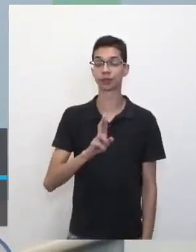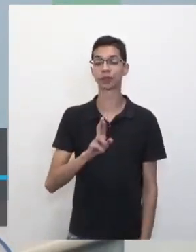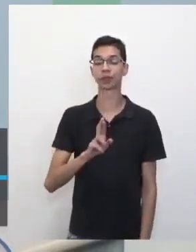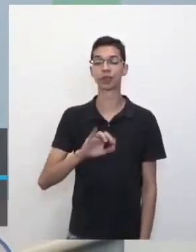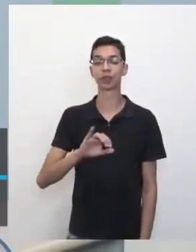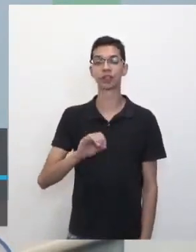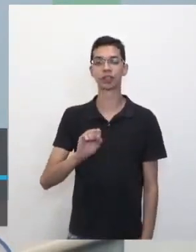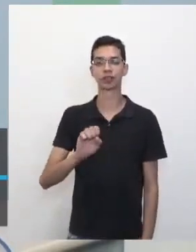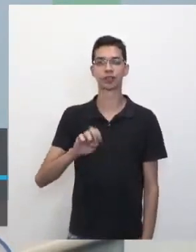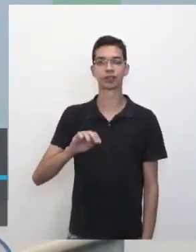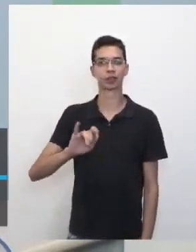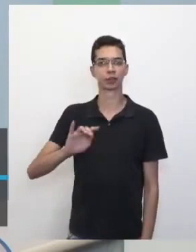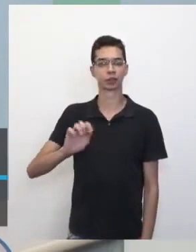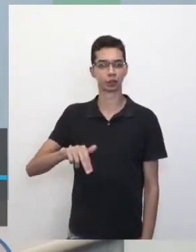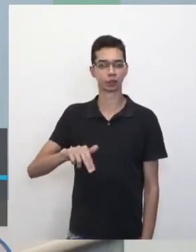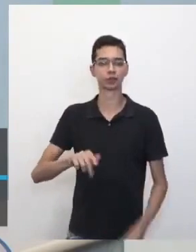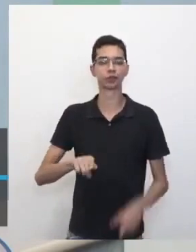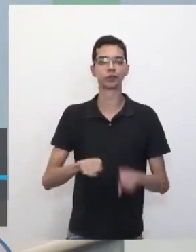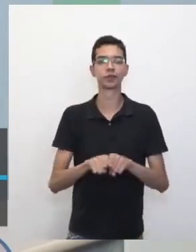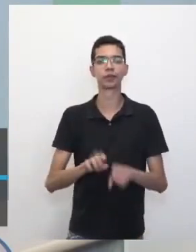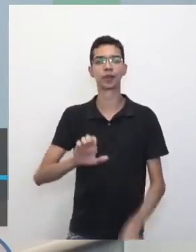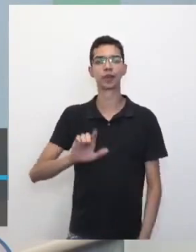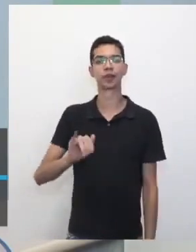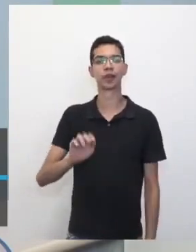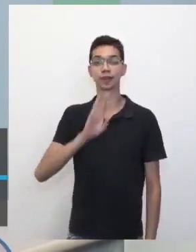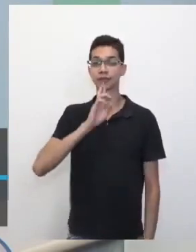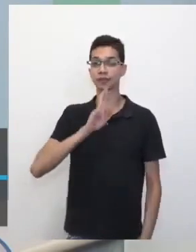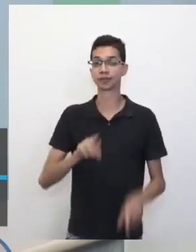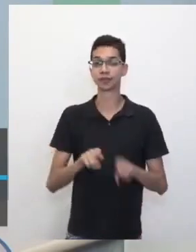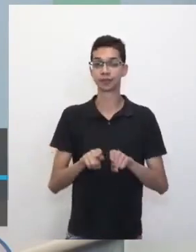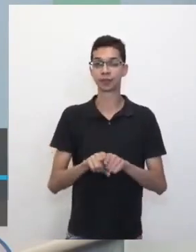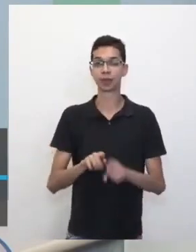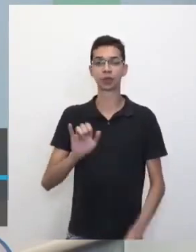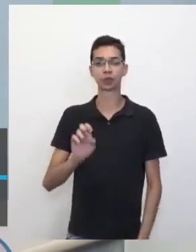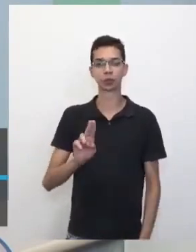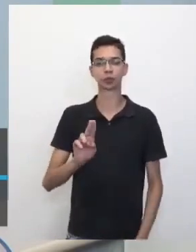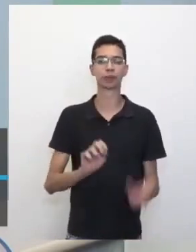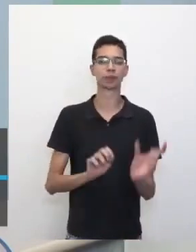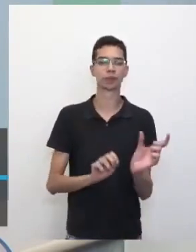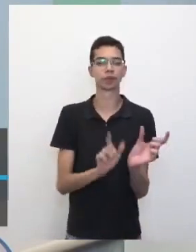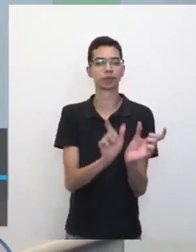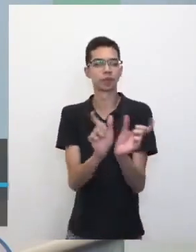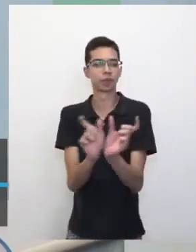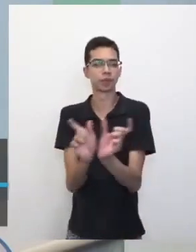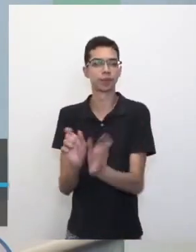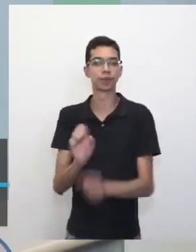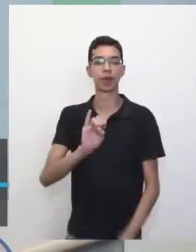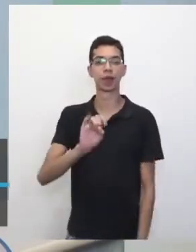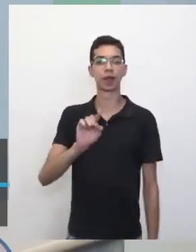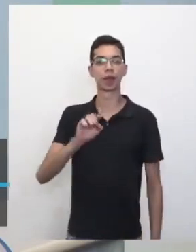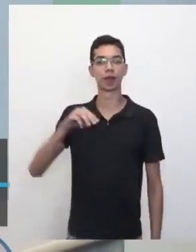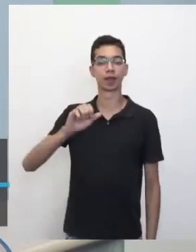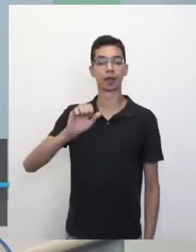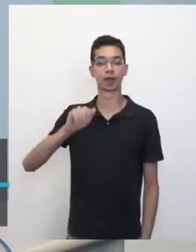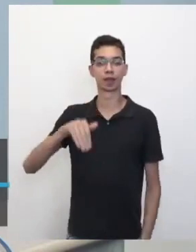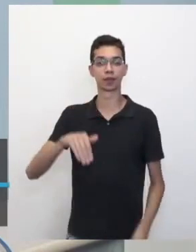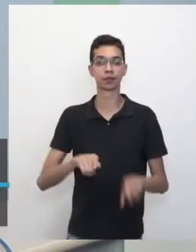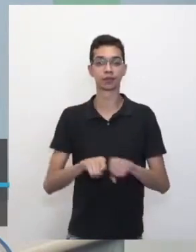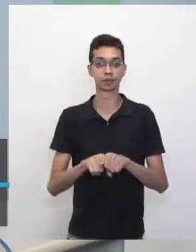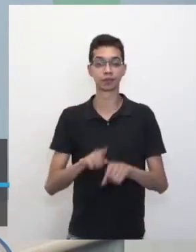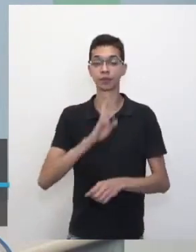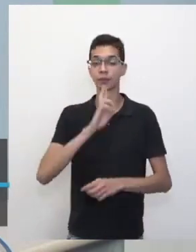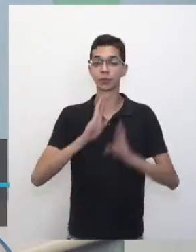year, Eliane every year, José Newton you, a Roseli I am, he, companions, his office,